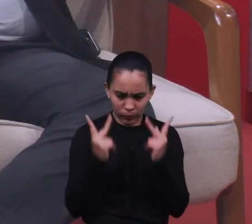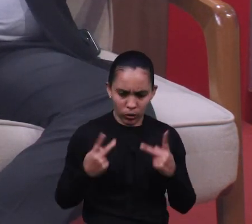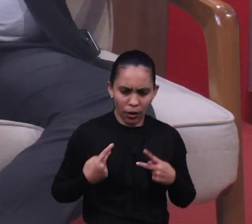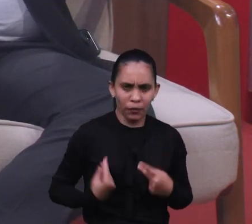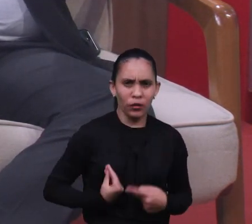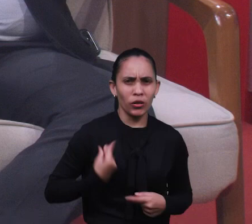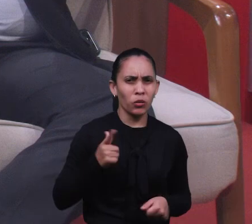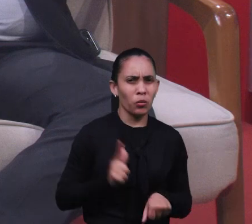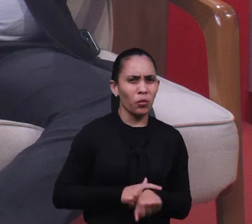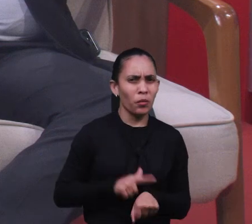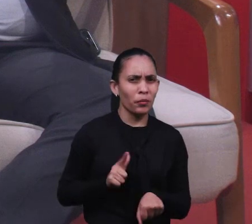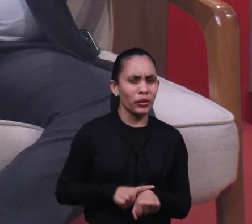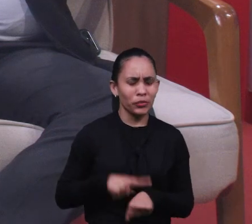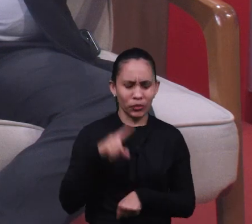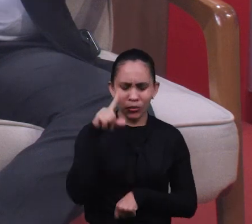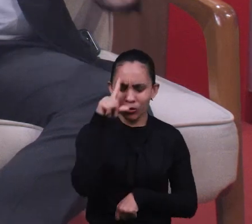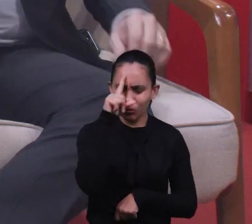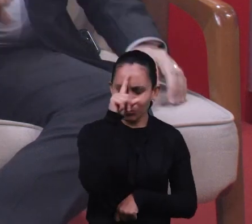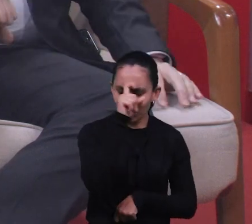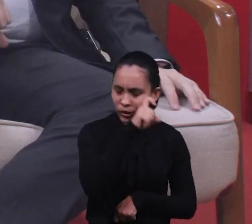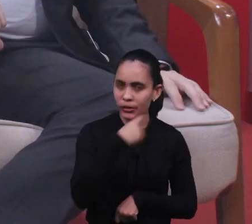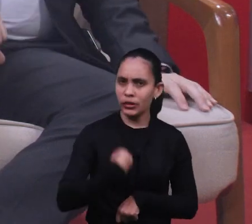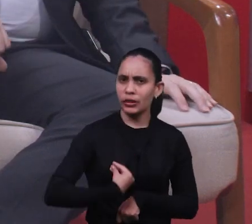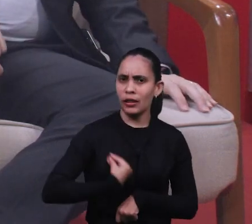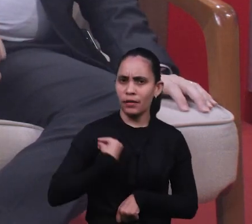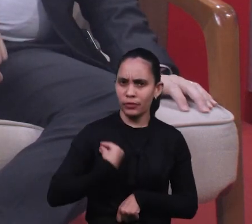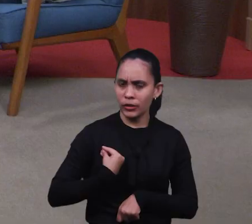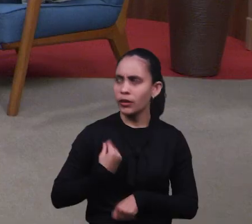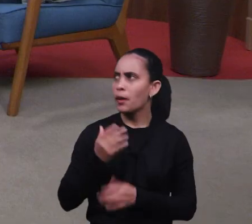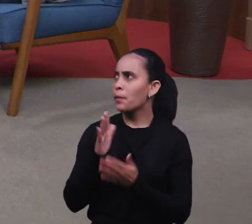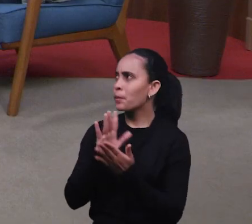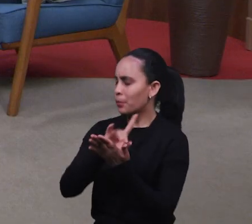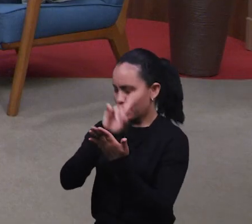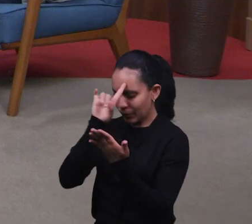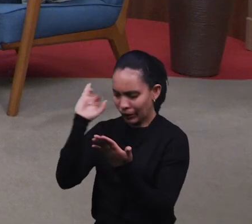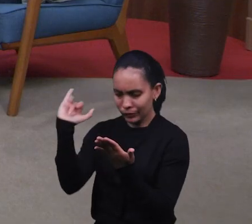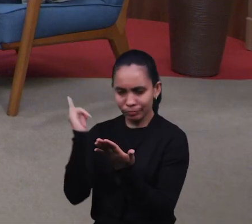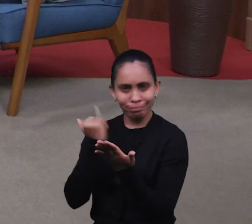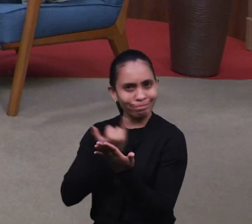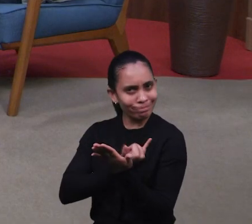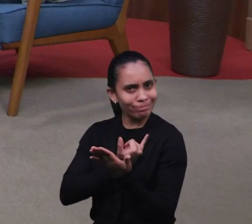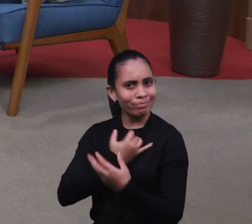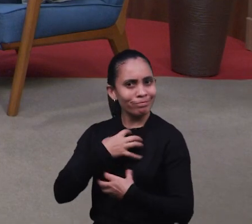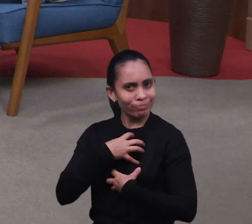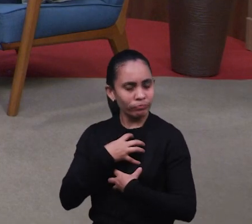fase amarga da sua vida, a palavra vai resolver isso. Glória a Deus.